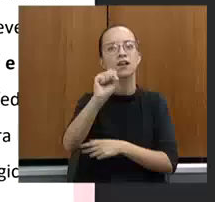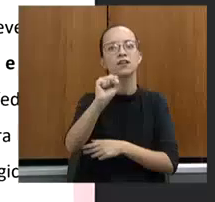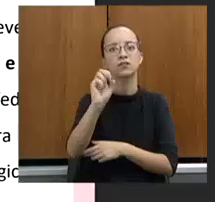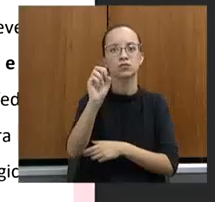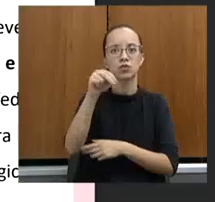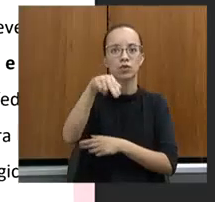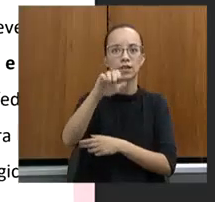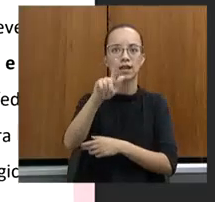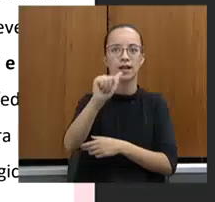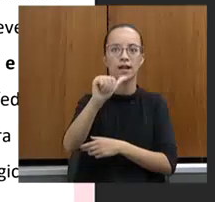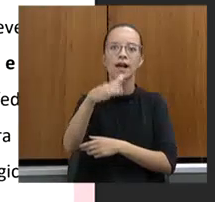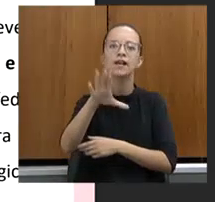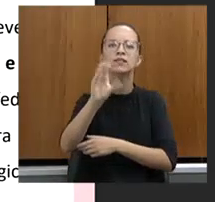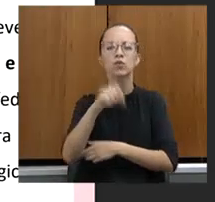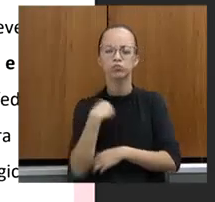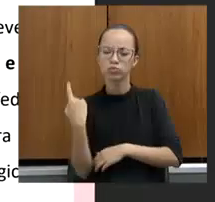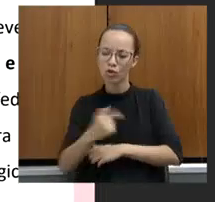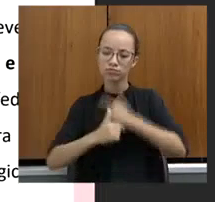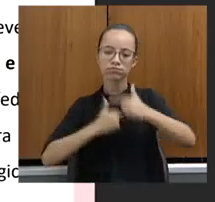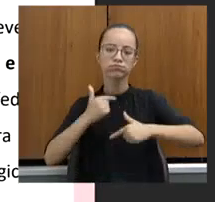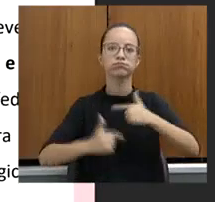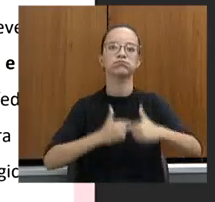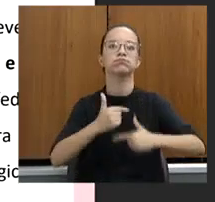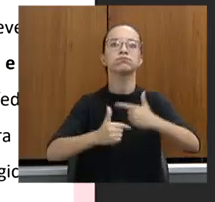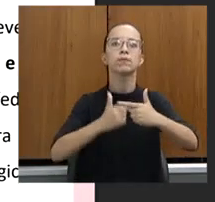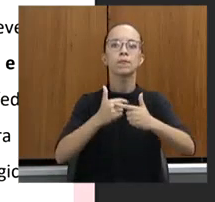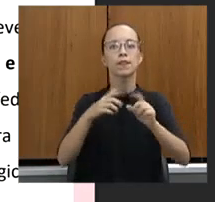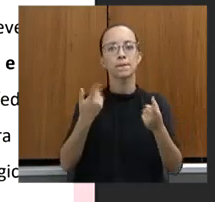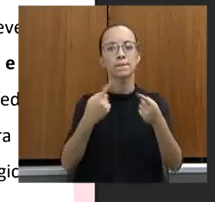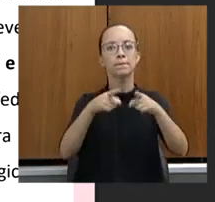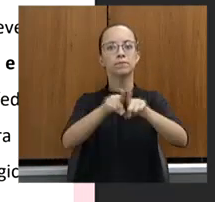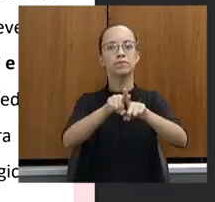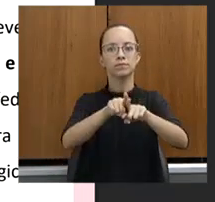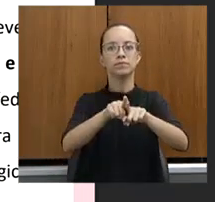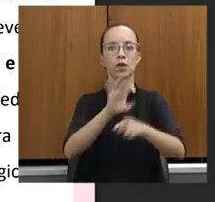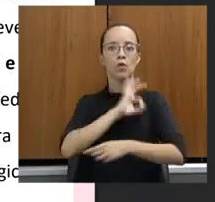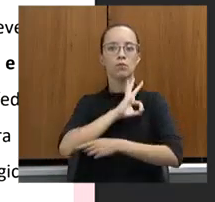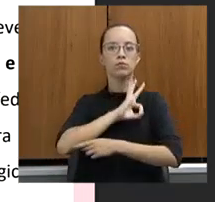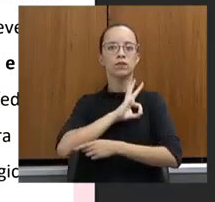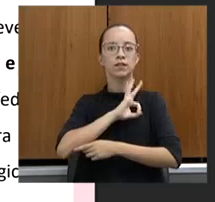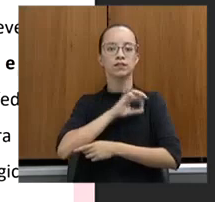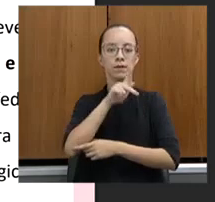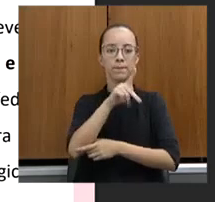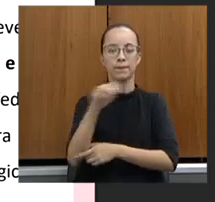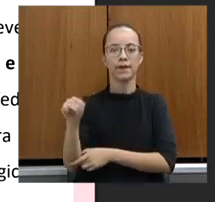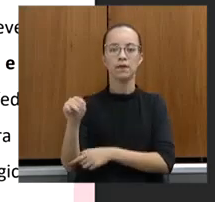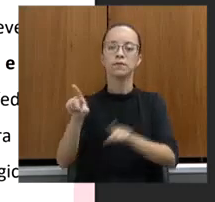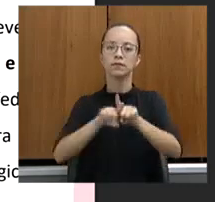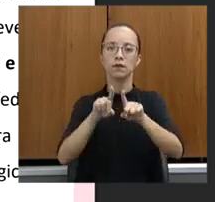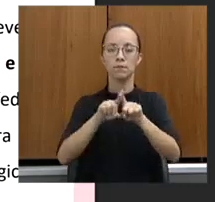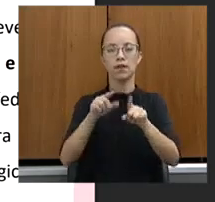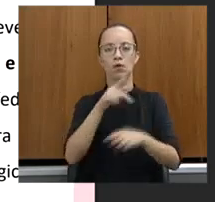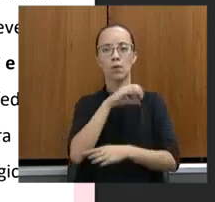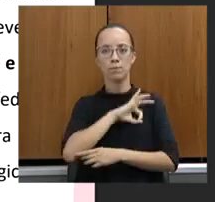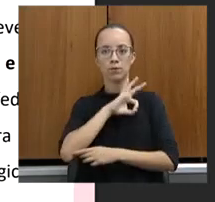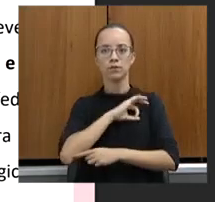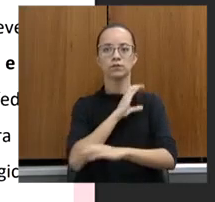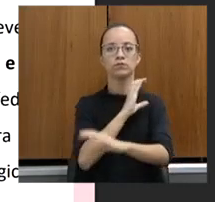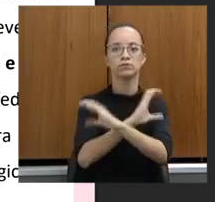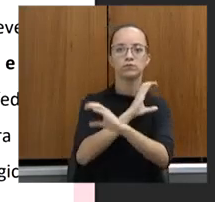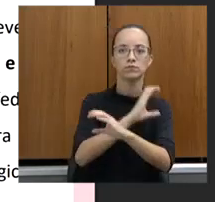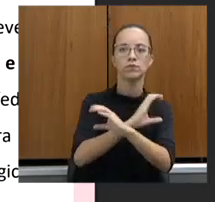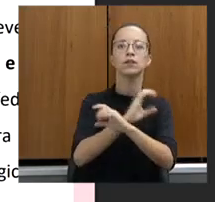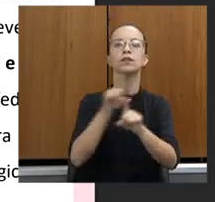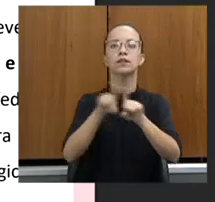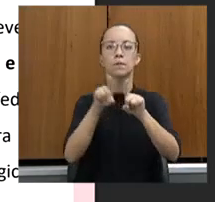essas operações muitas vezes em parceria com a polícia militar com a polícia civil com o ministério